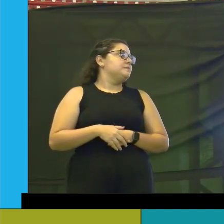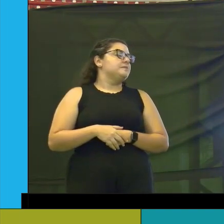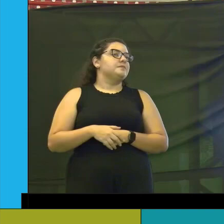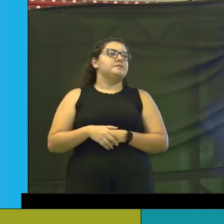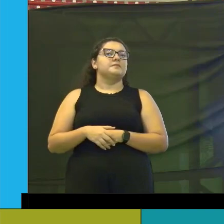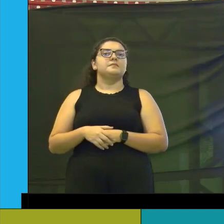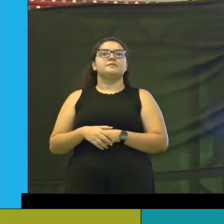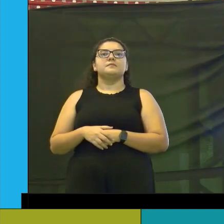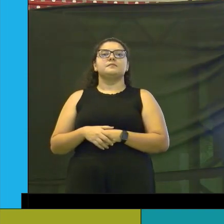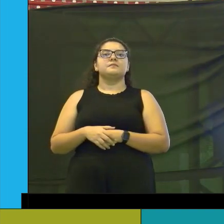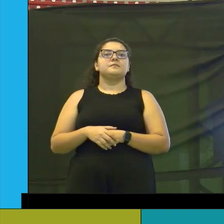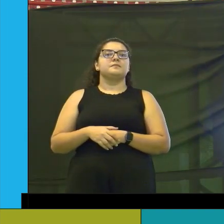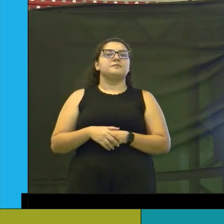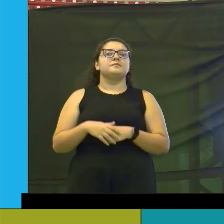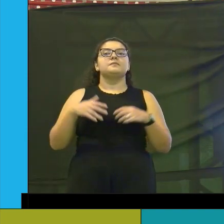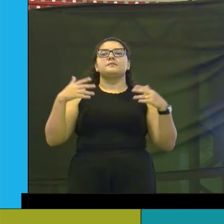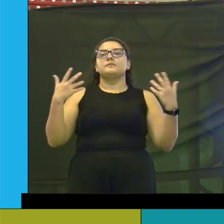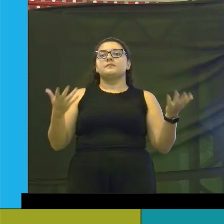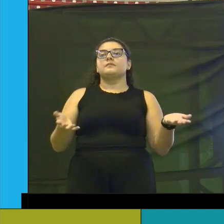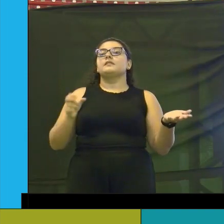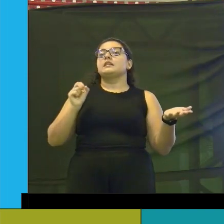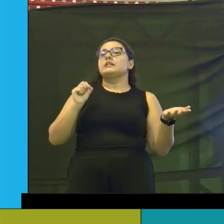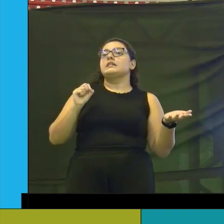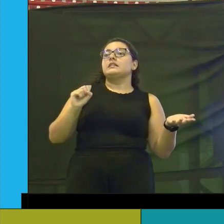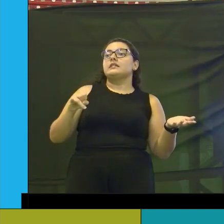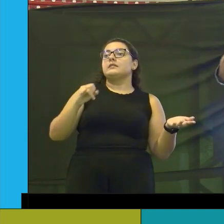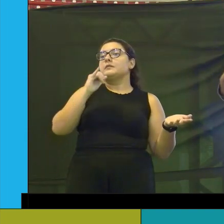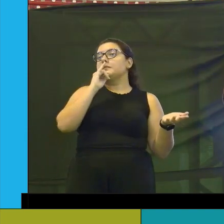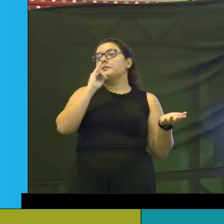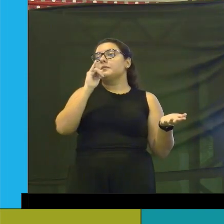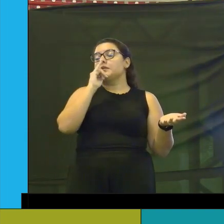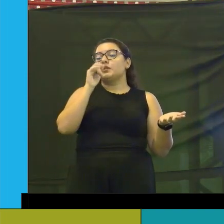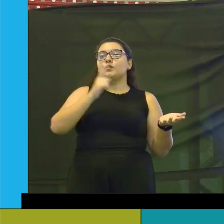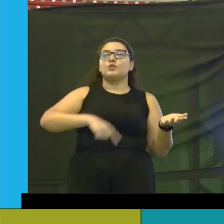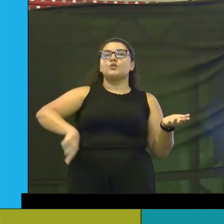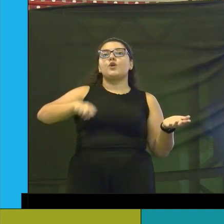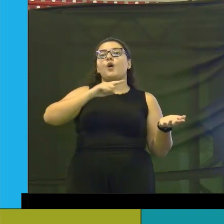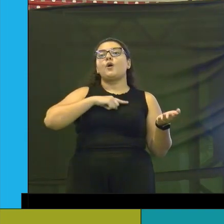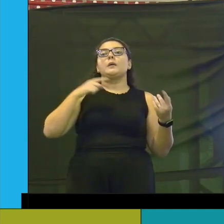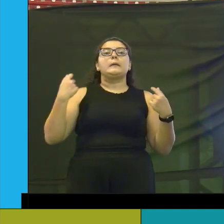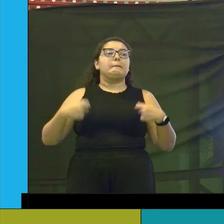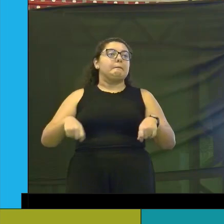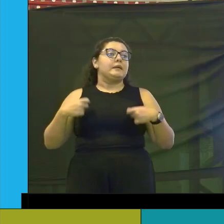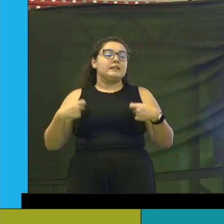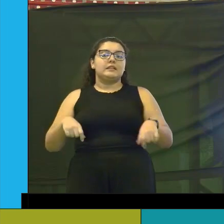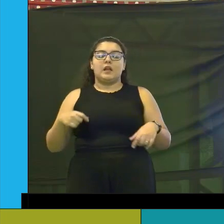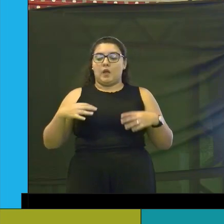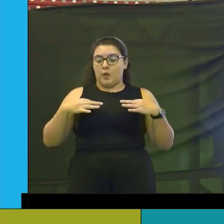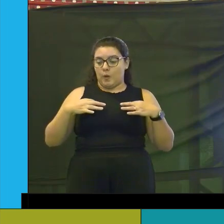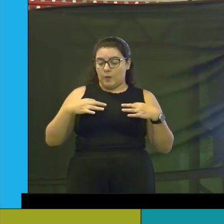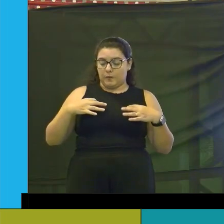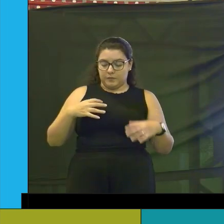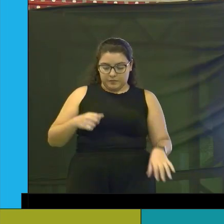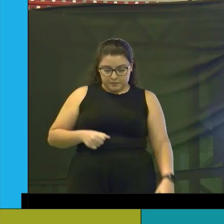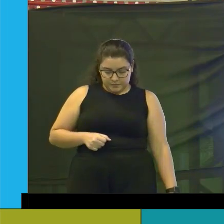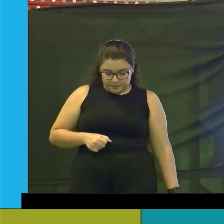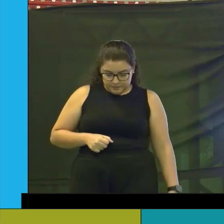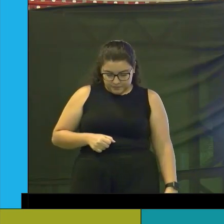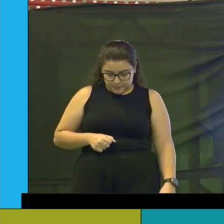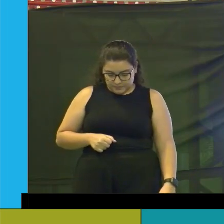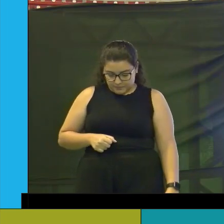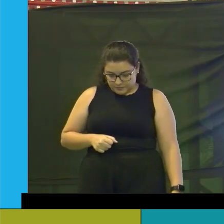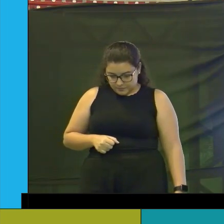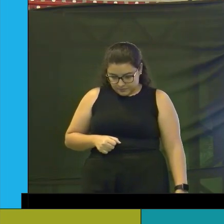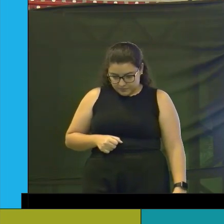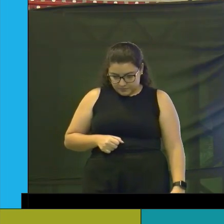falando. Quanto mais a gente tenta dar um jeito na gente, ajeita o cabelo, ajeita uma roupa, é um novo apelido que a